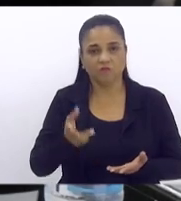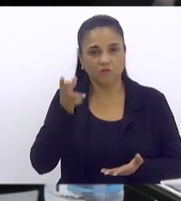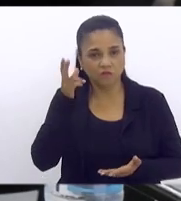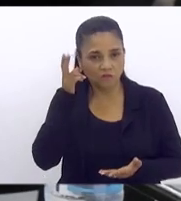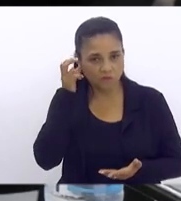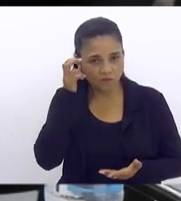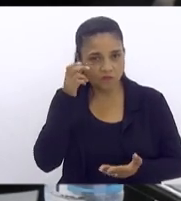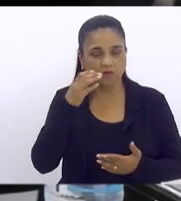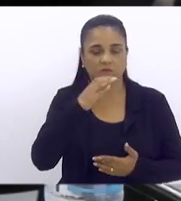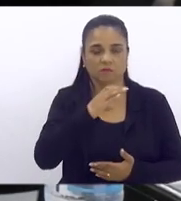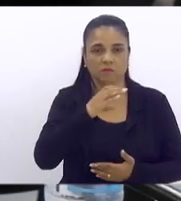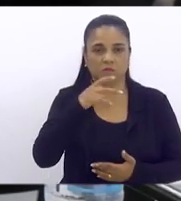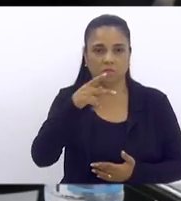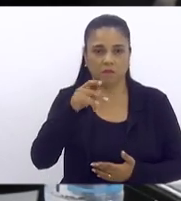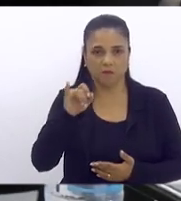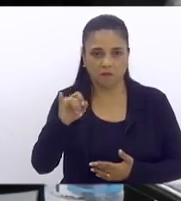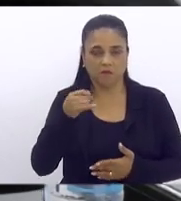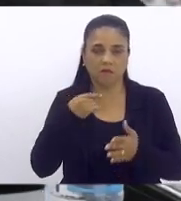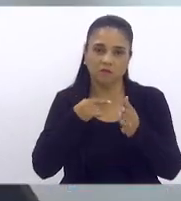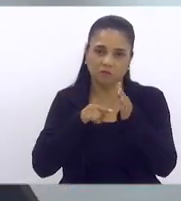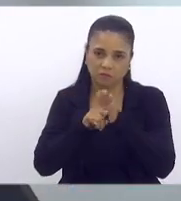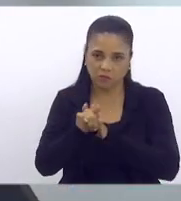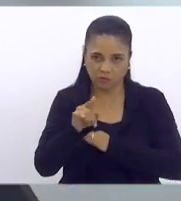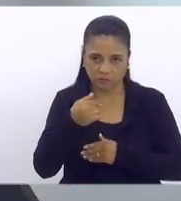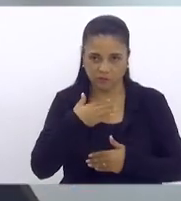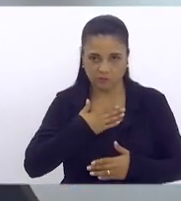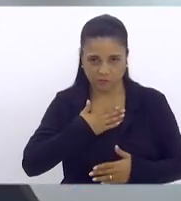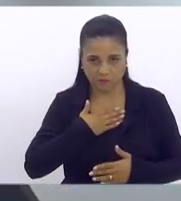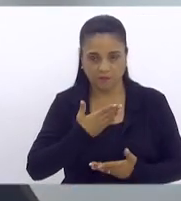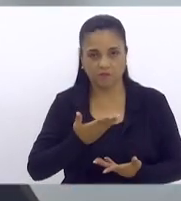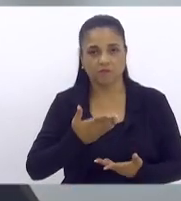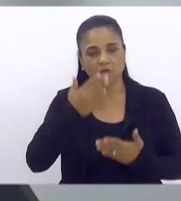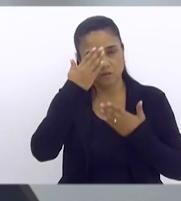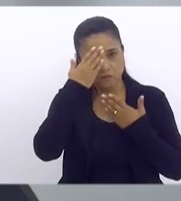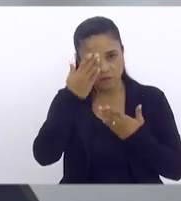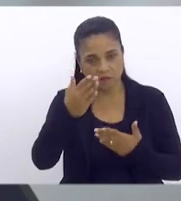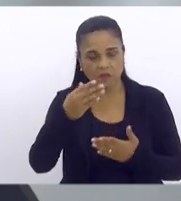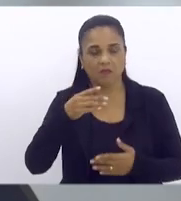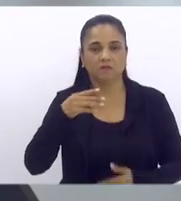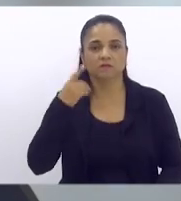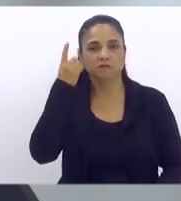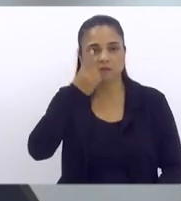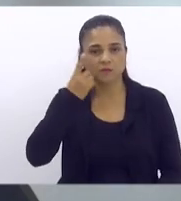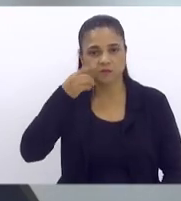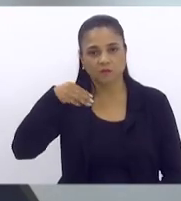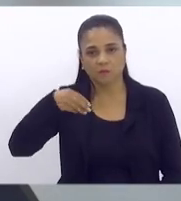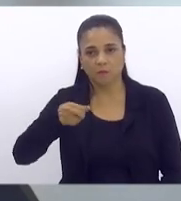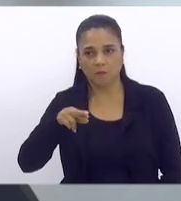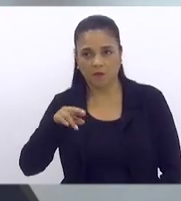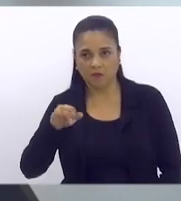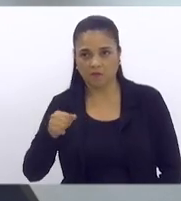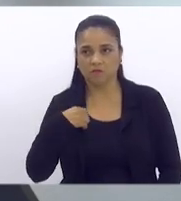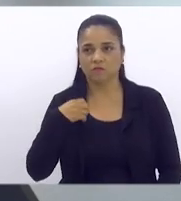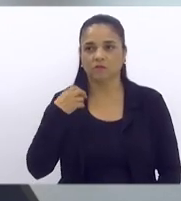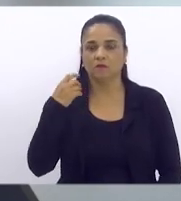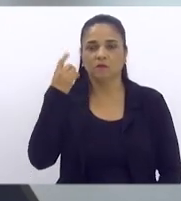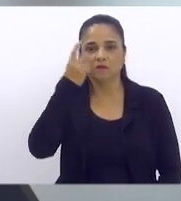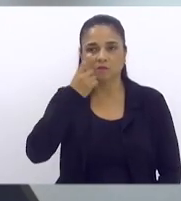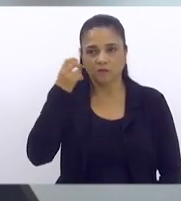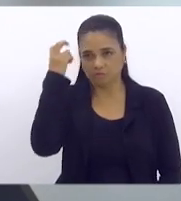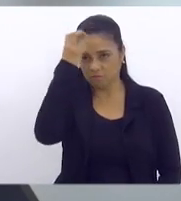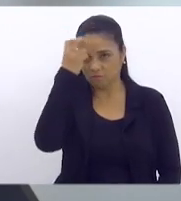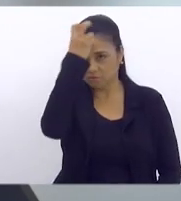às perguntas que eu fiz. Muito obrigado. Muito obrigada, deputado Márcio Alberto. Deputada Verônica Lima, a senhora tem a